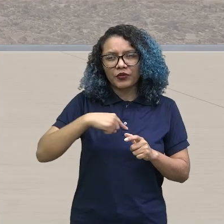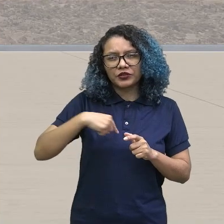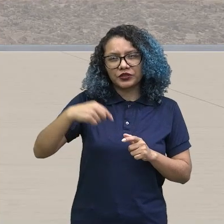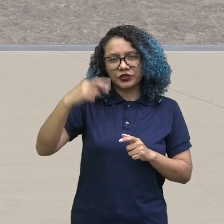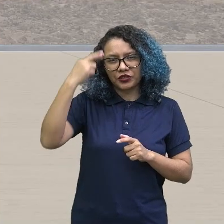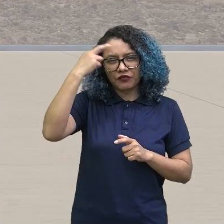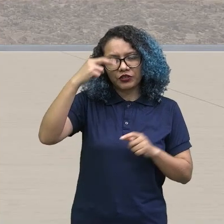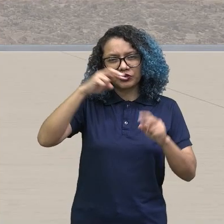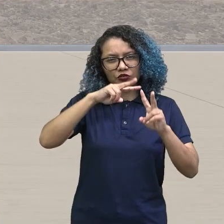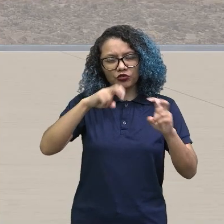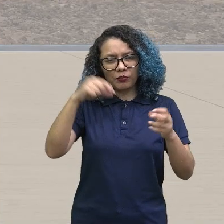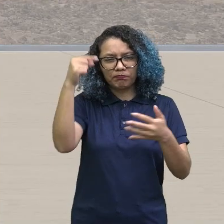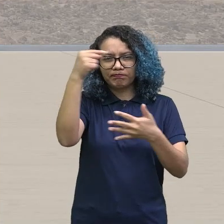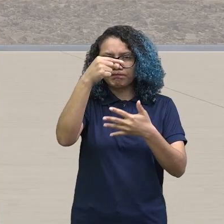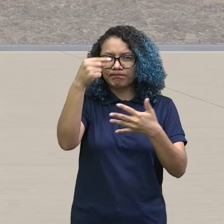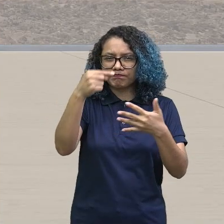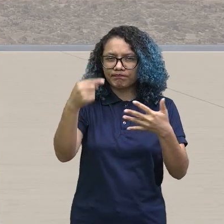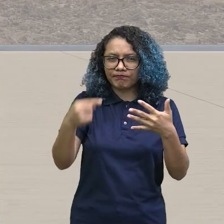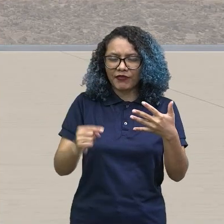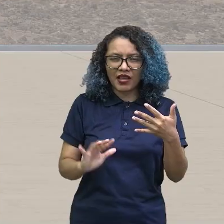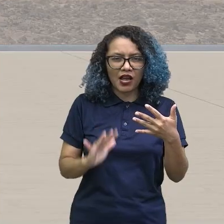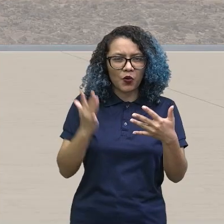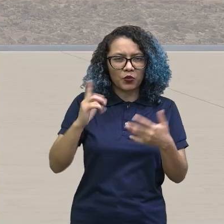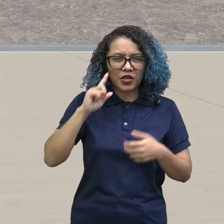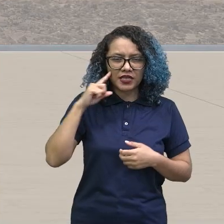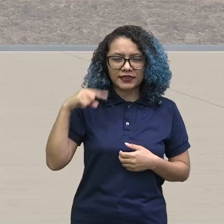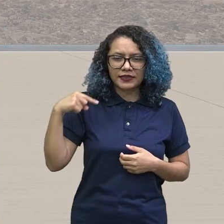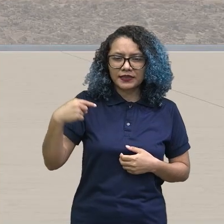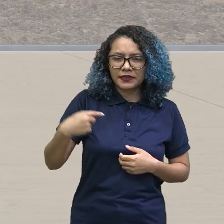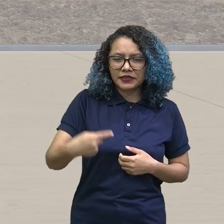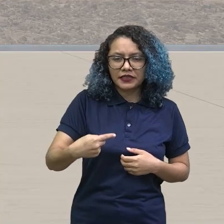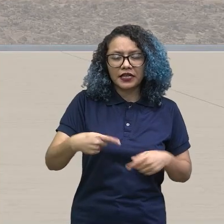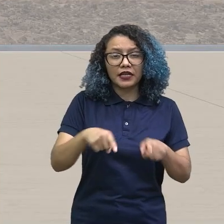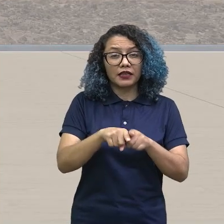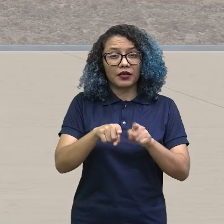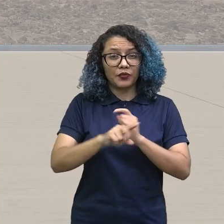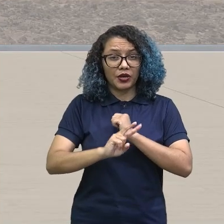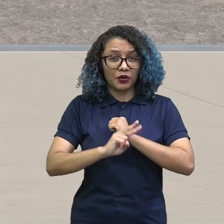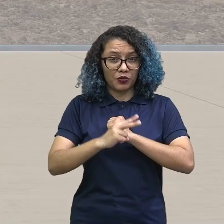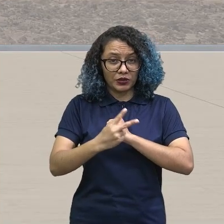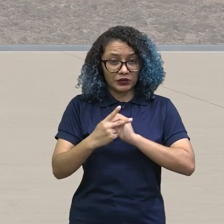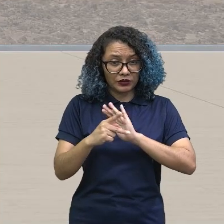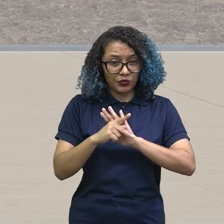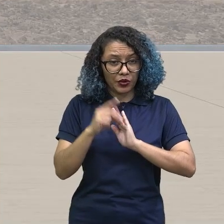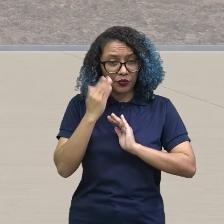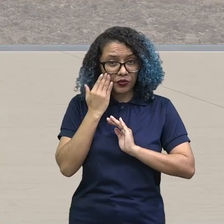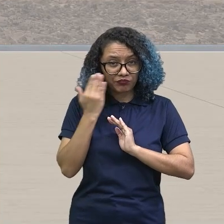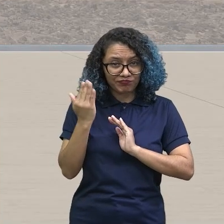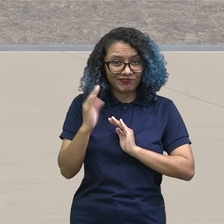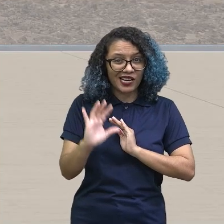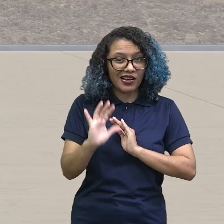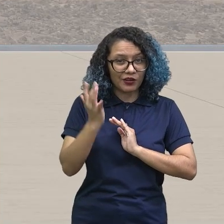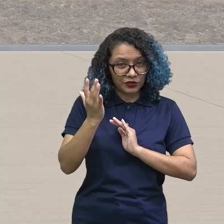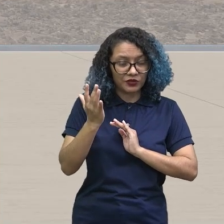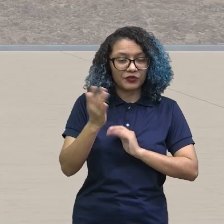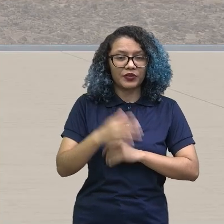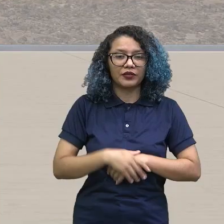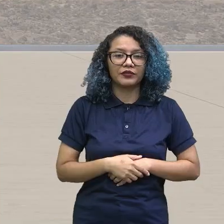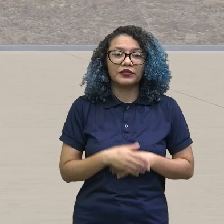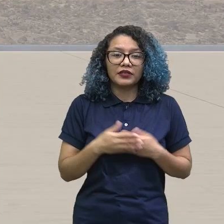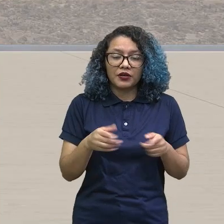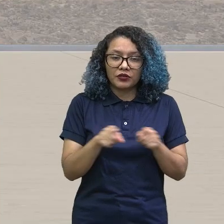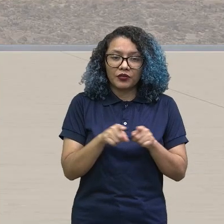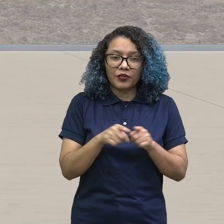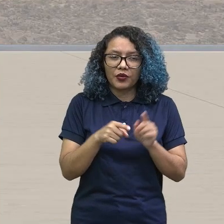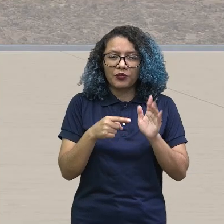diversas situações que acontecem aí no nosso dia a dia e as consequências dessas situações, né? A gente trouxe aqui para vocês